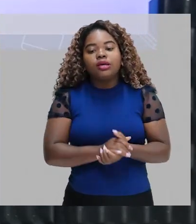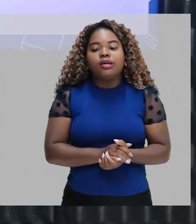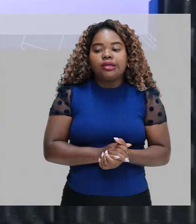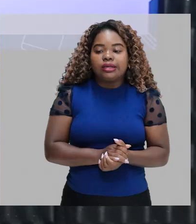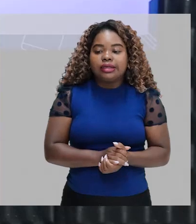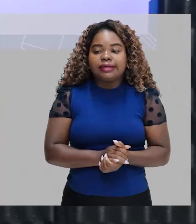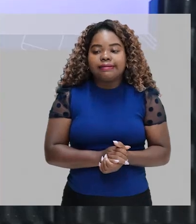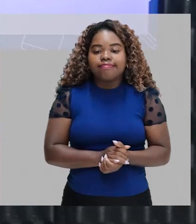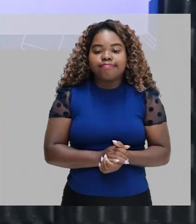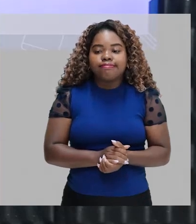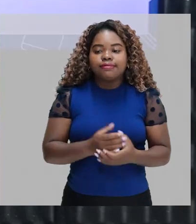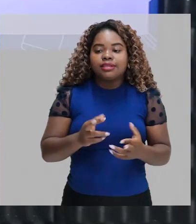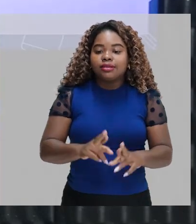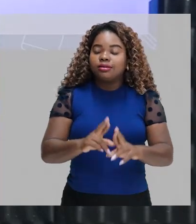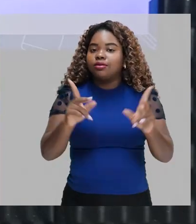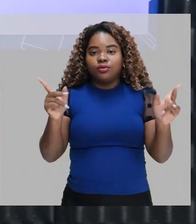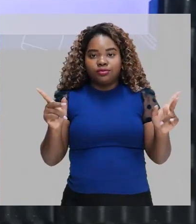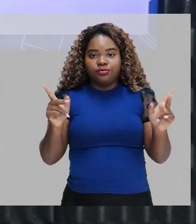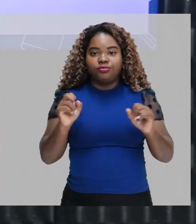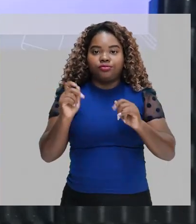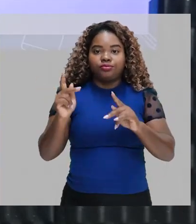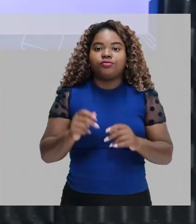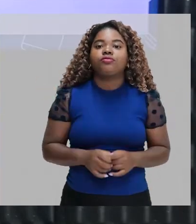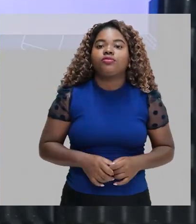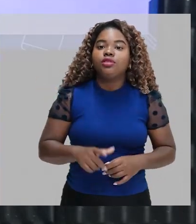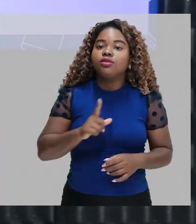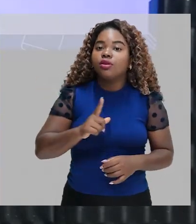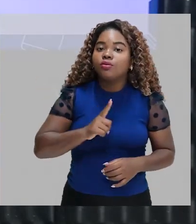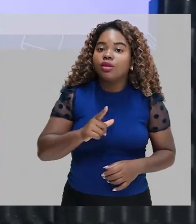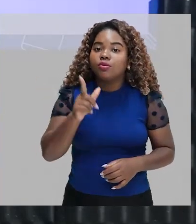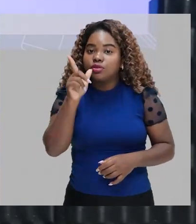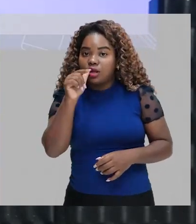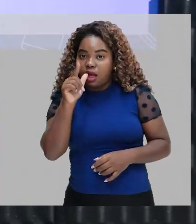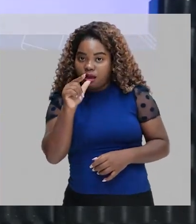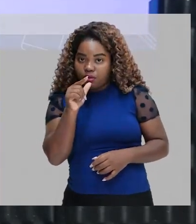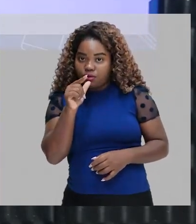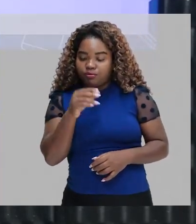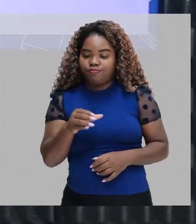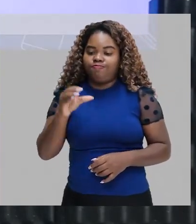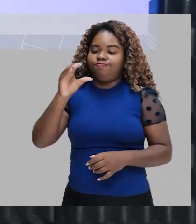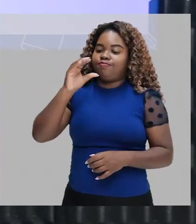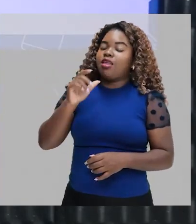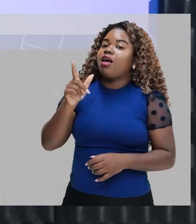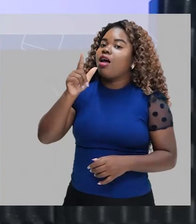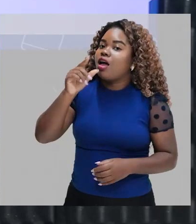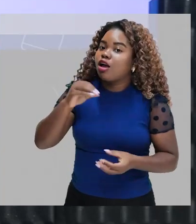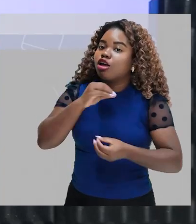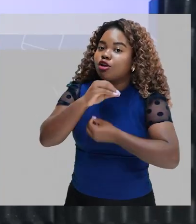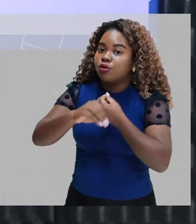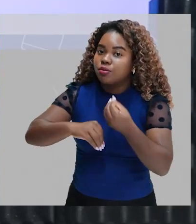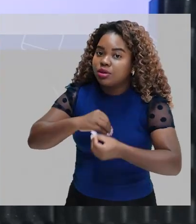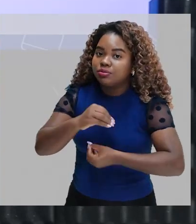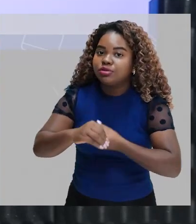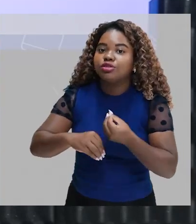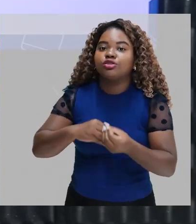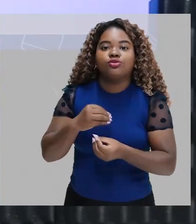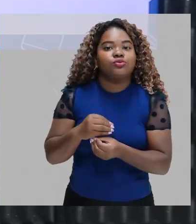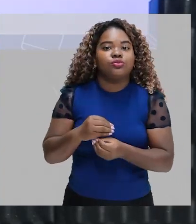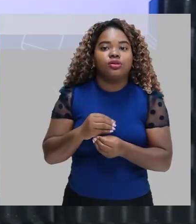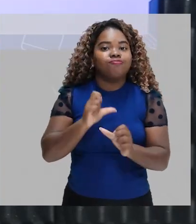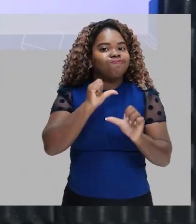potável é uma mistura homogênea, portanto, é uma solução. Na verdade, nós temos